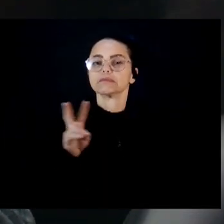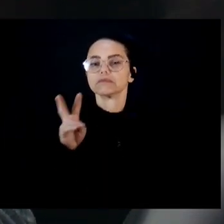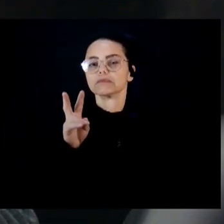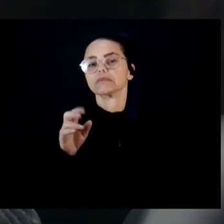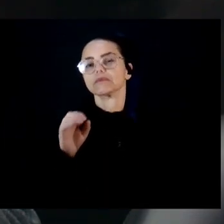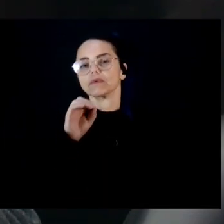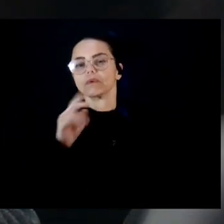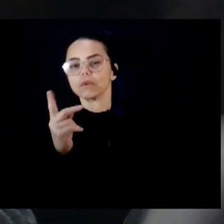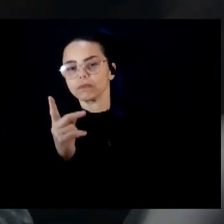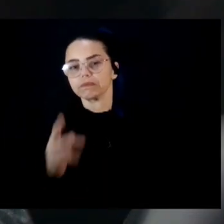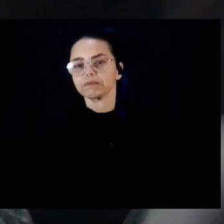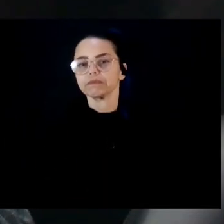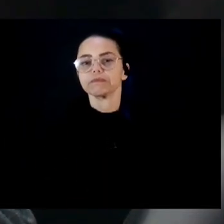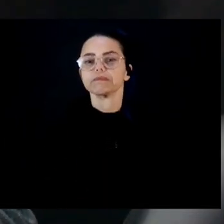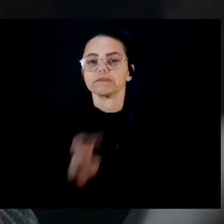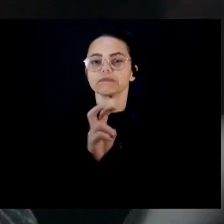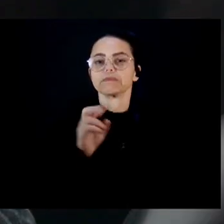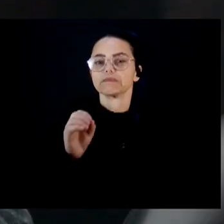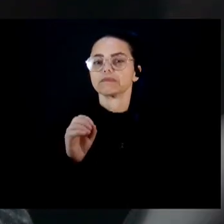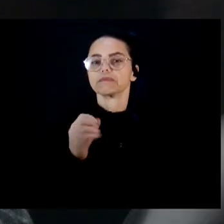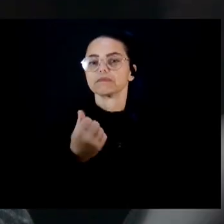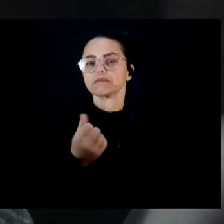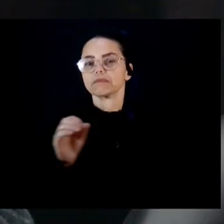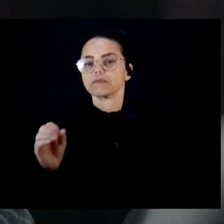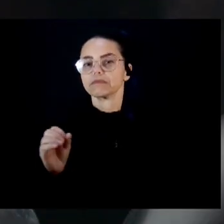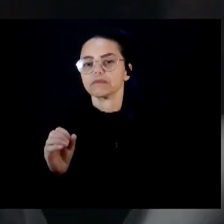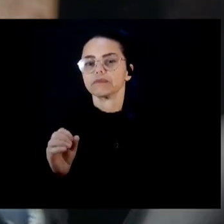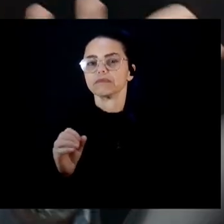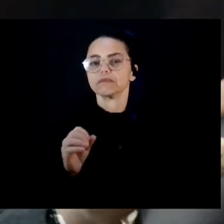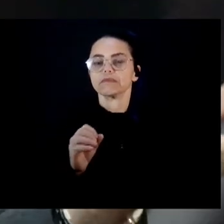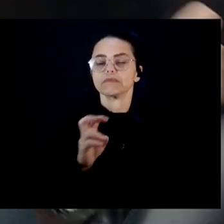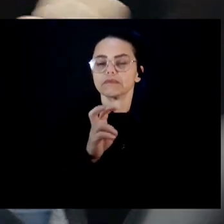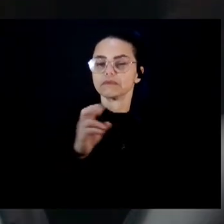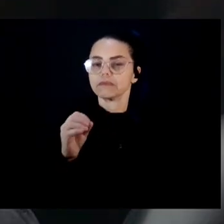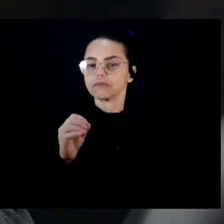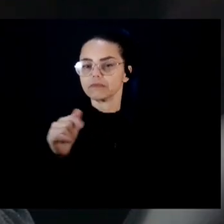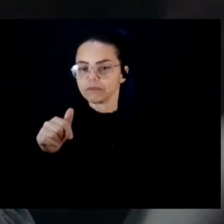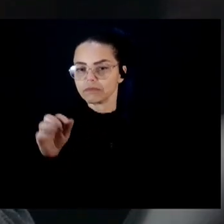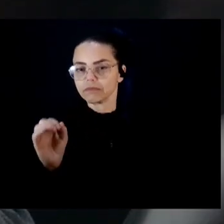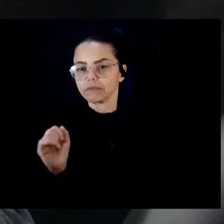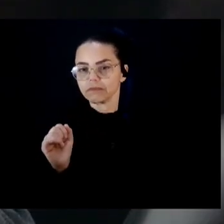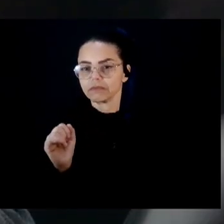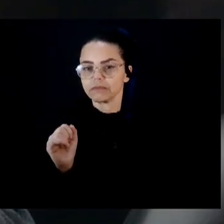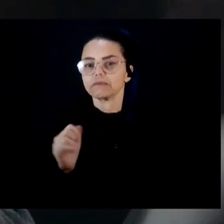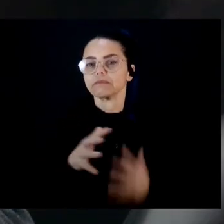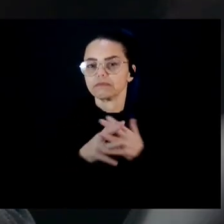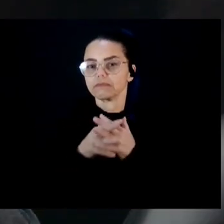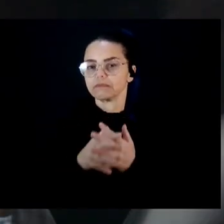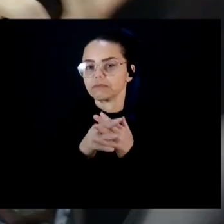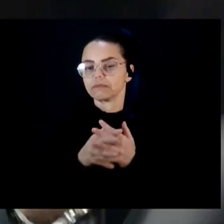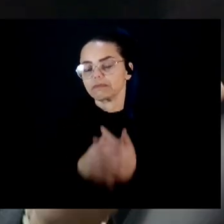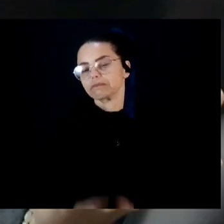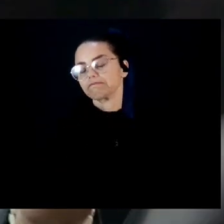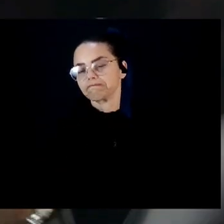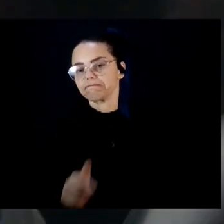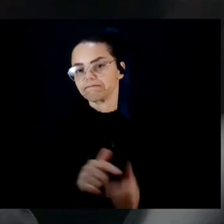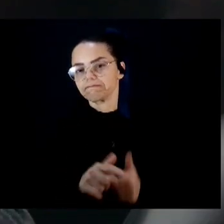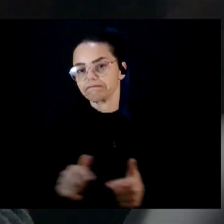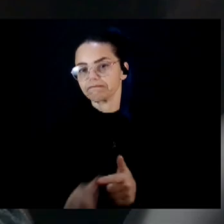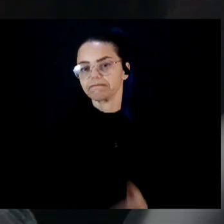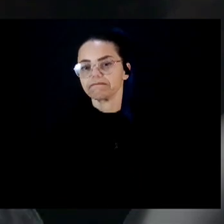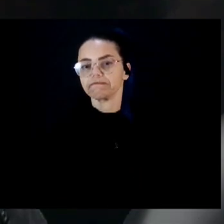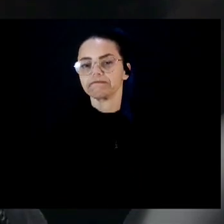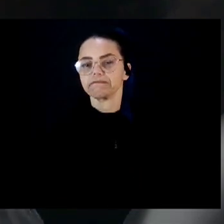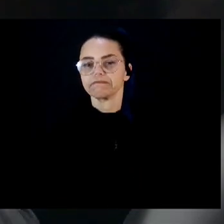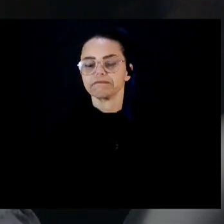ali entre 50 e 60, entre 50 e 70, para você não causar essa hipervitaminose, né? Eu dei aqui o exemplo da vitamina D, Sim.